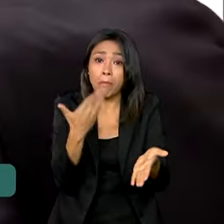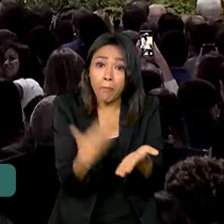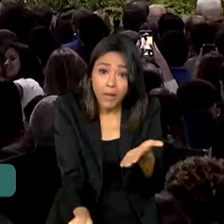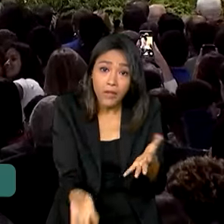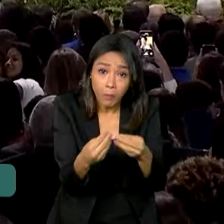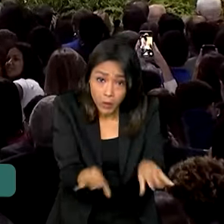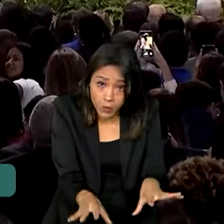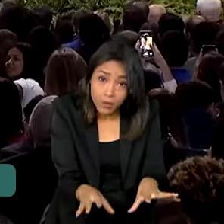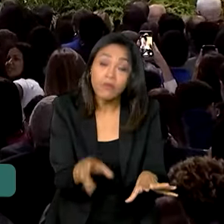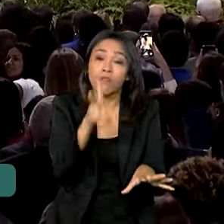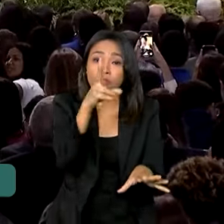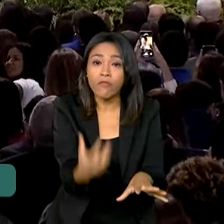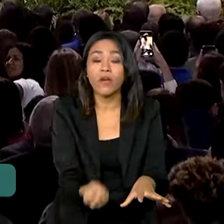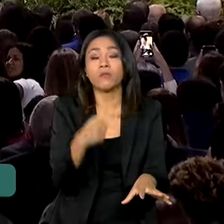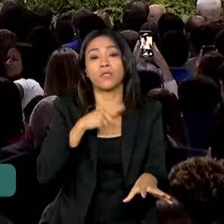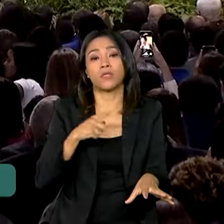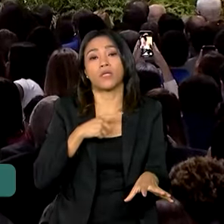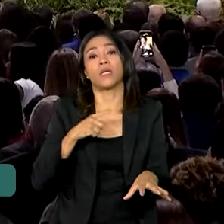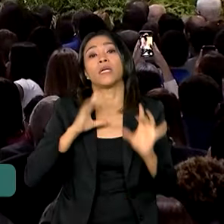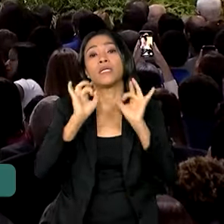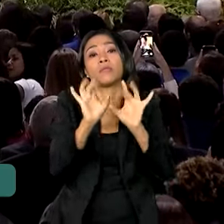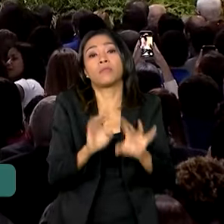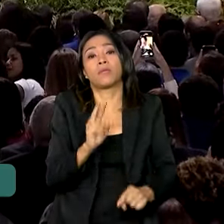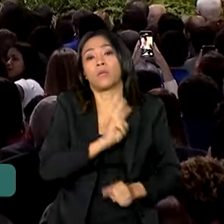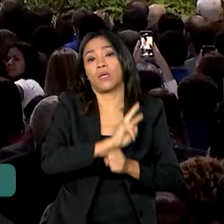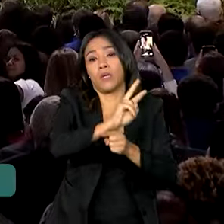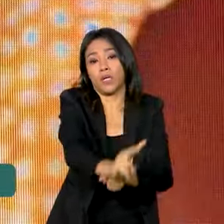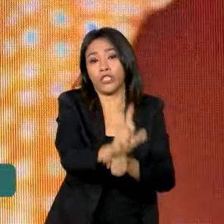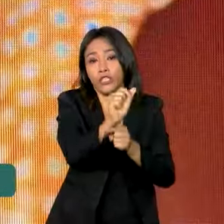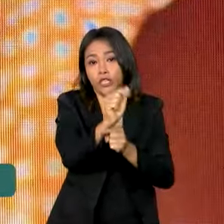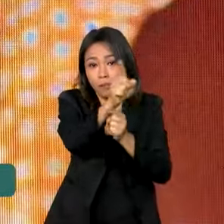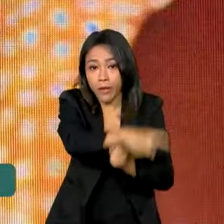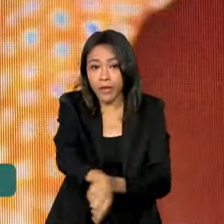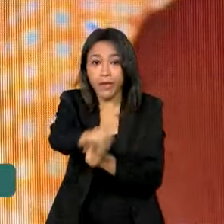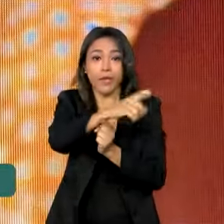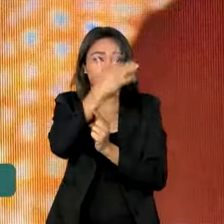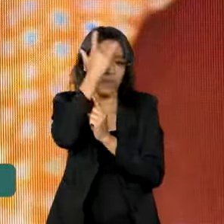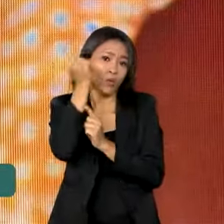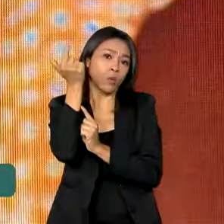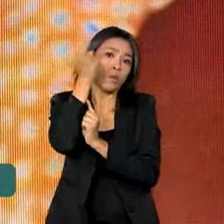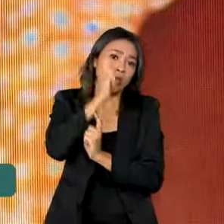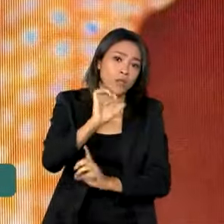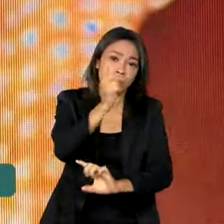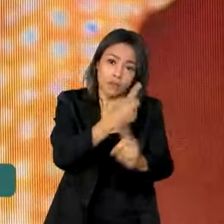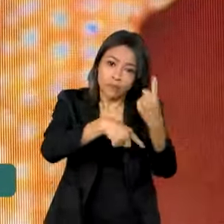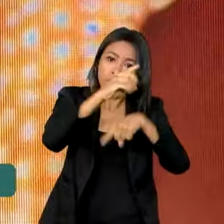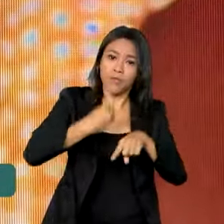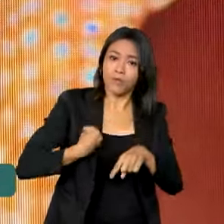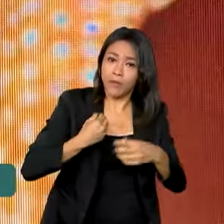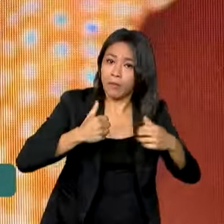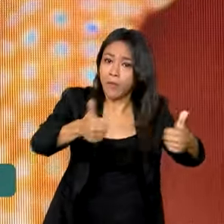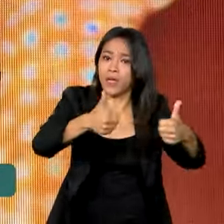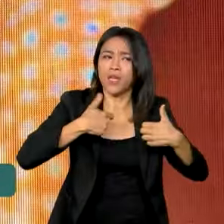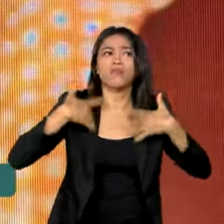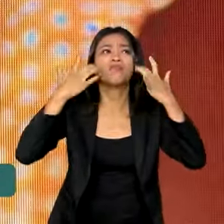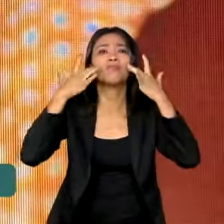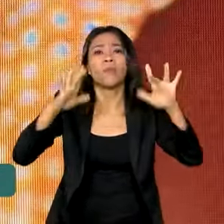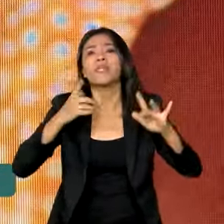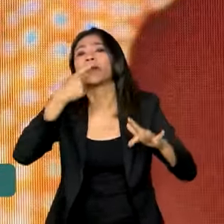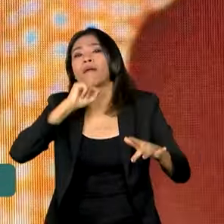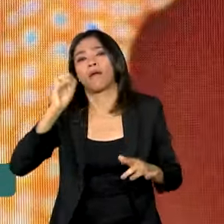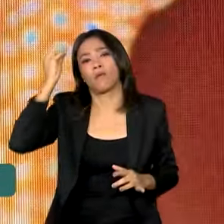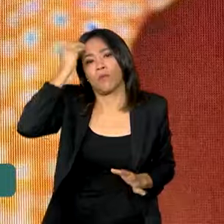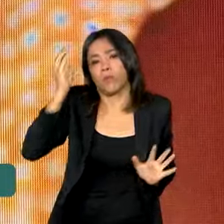vamos estabelecer uma linha de crédito para que as pessoas possam se recuperar e viver muito bem. Eu não quero saber de quem é a